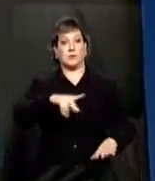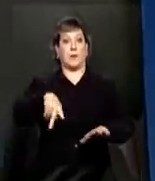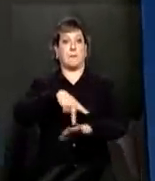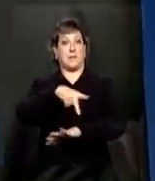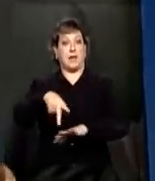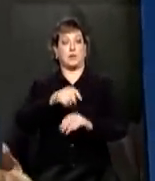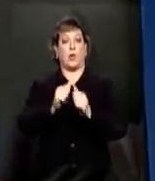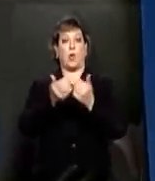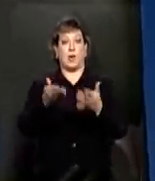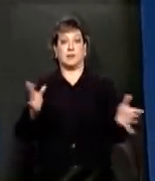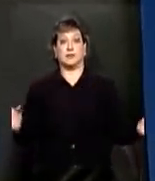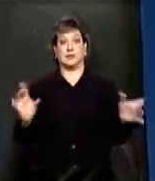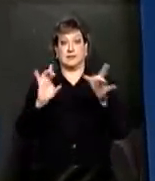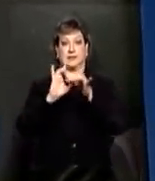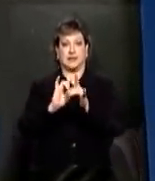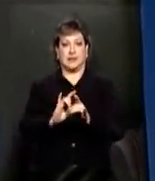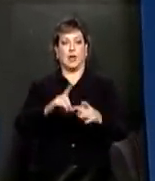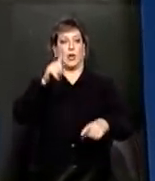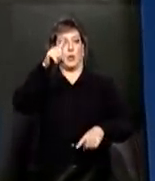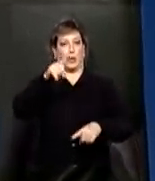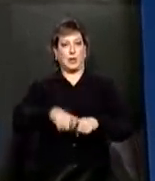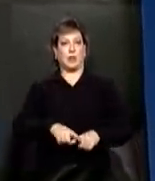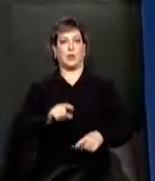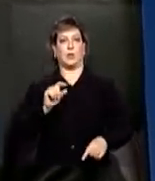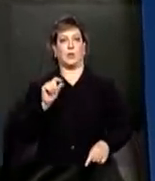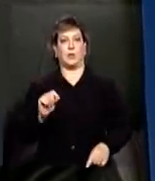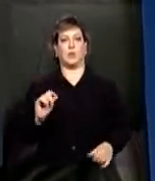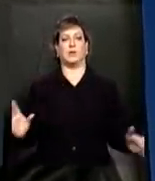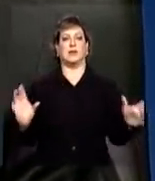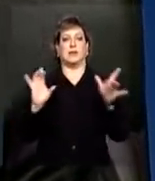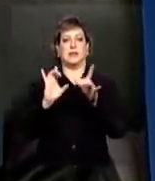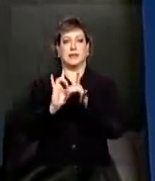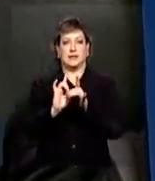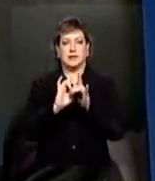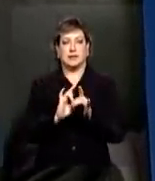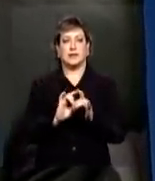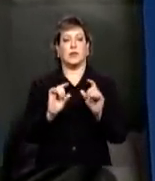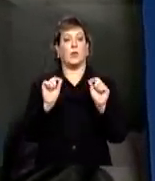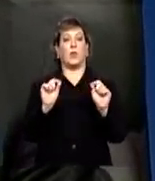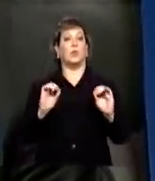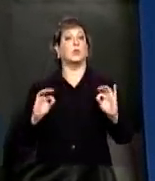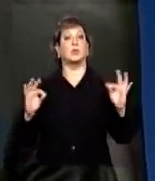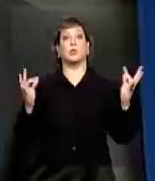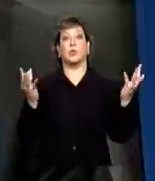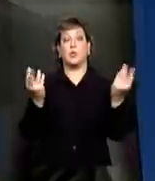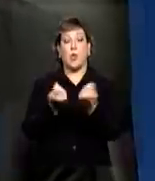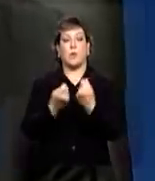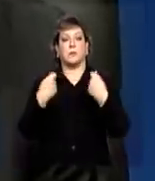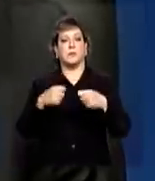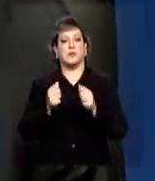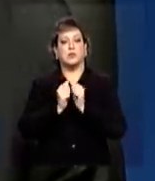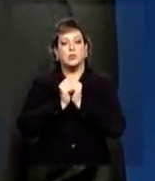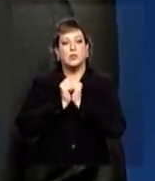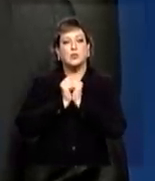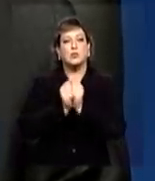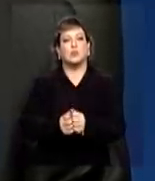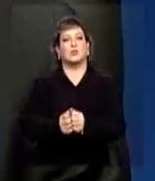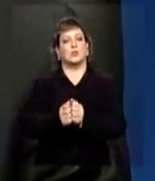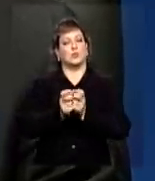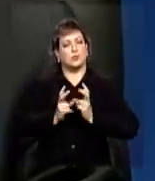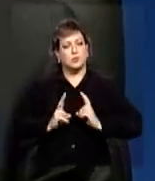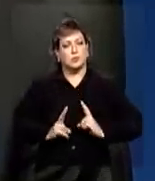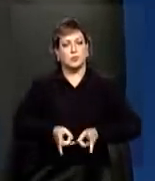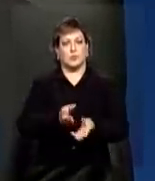essa integração total, uma integração em que todos irão caminhar juntos,